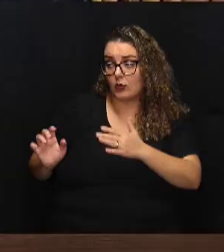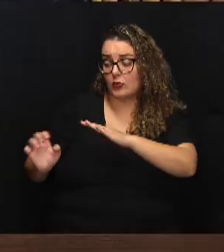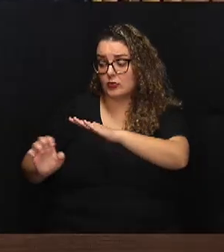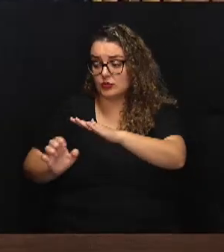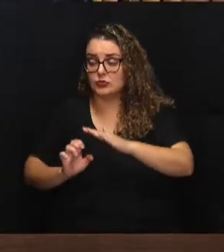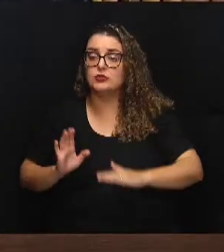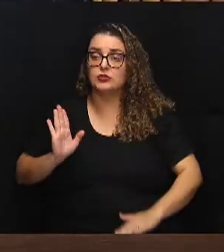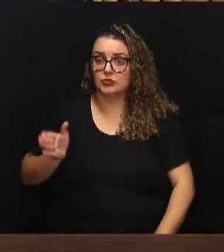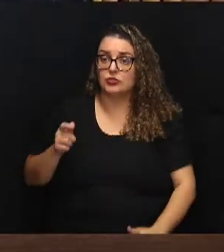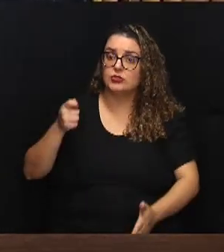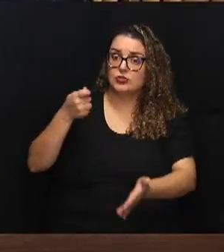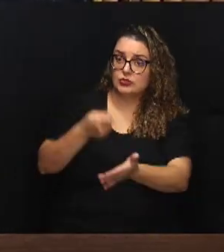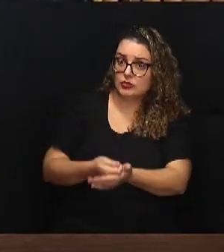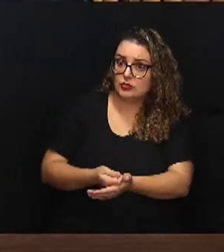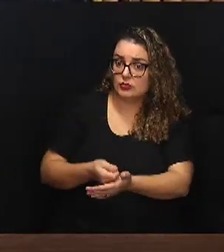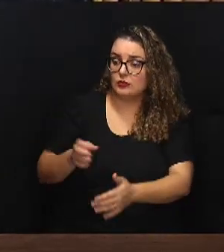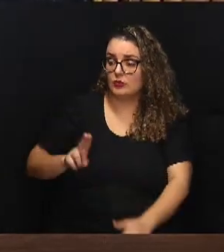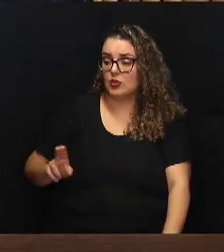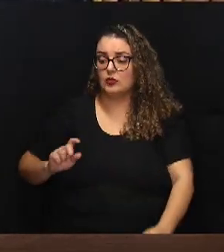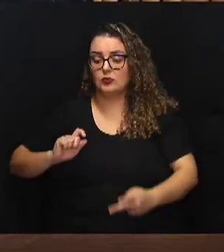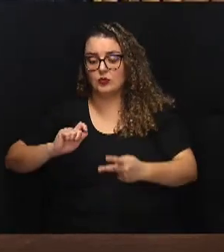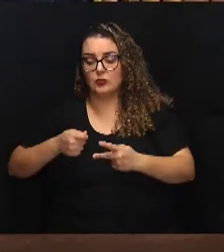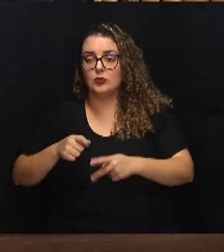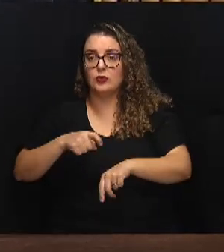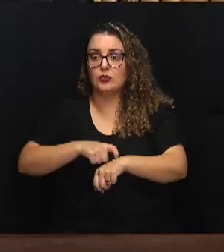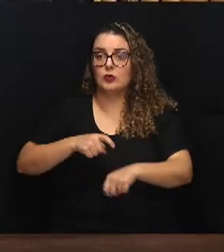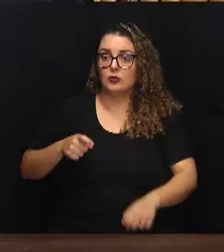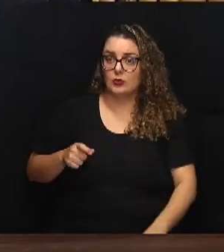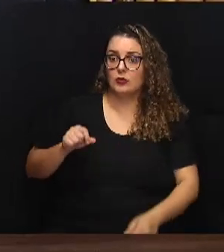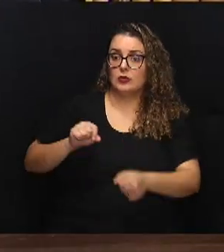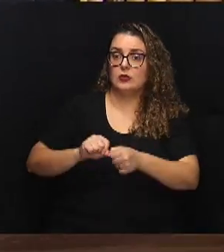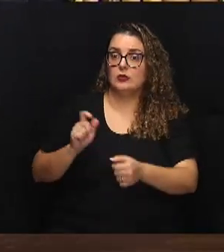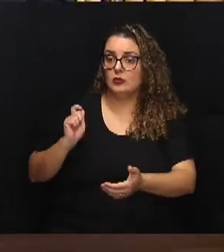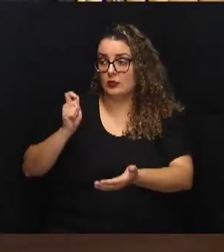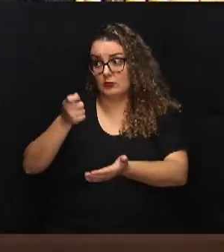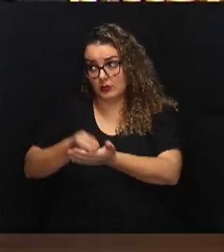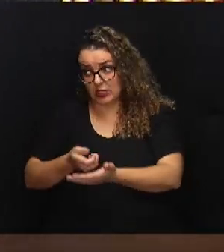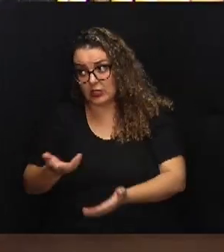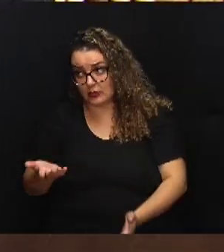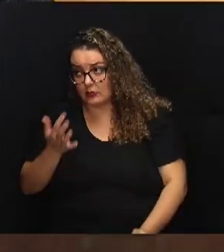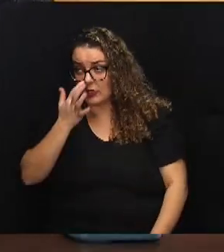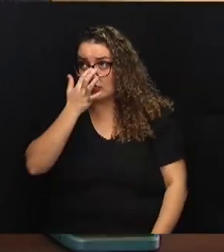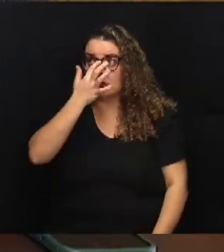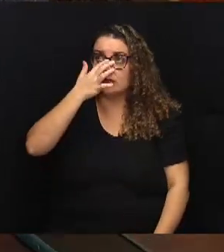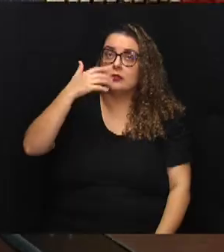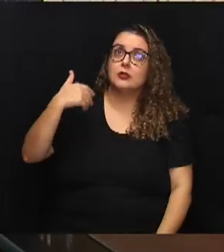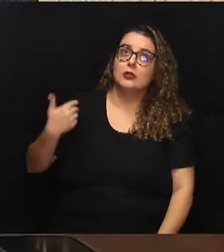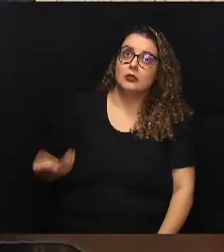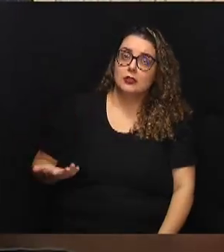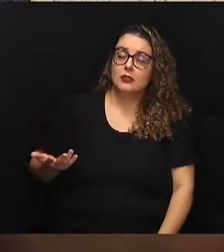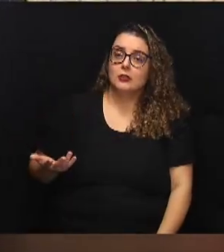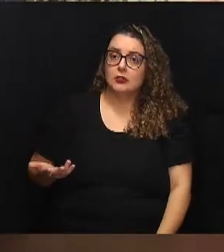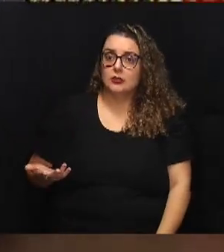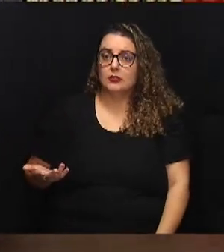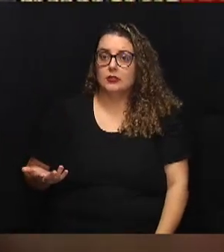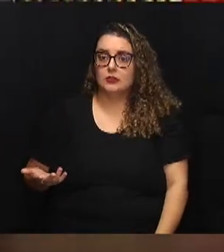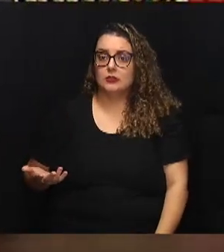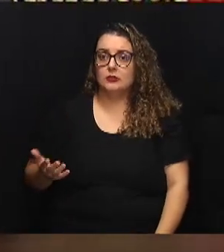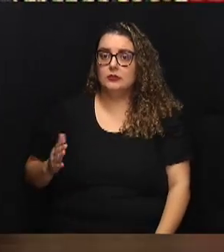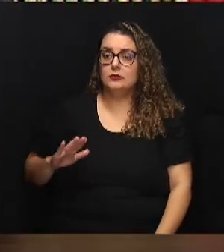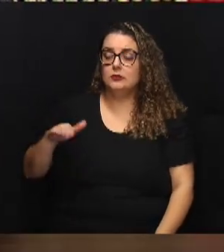já pagam pelo uso do Pix no momento que ela realiza pagamentos, né? Então, quando